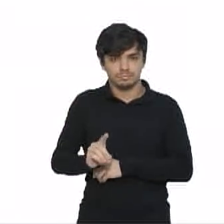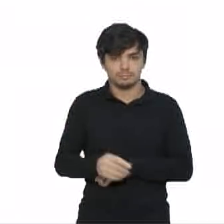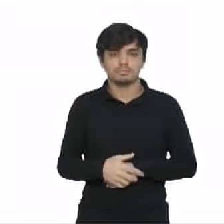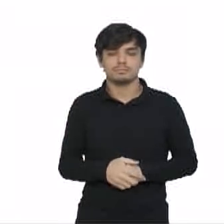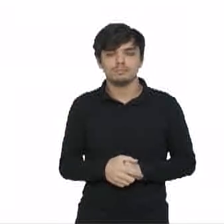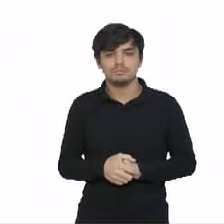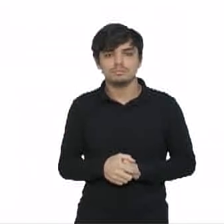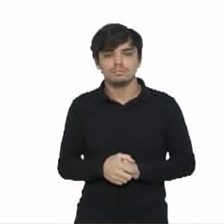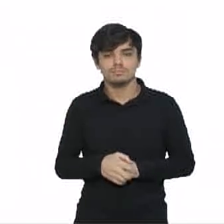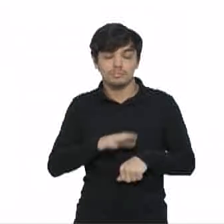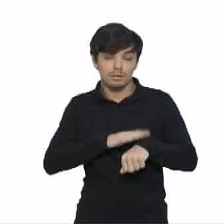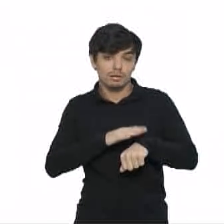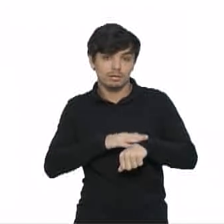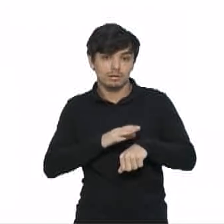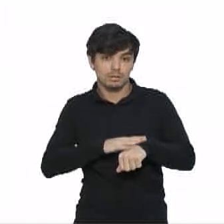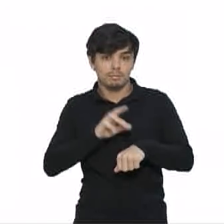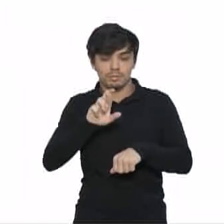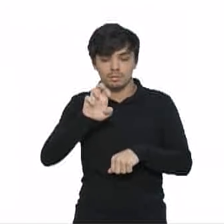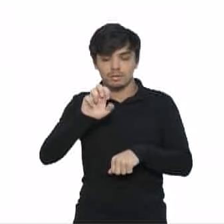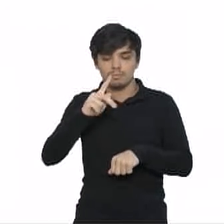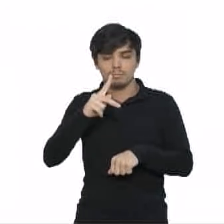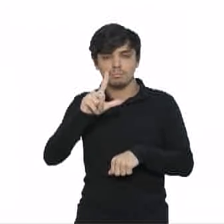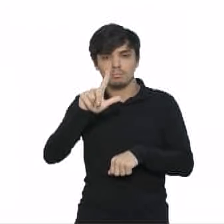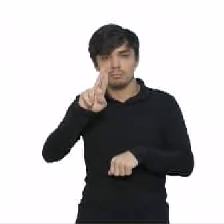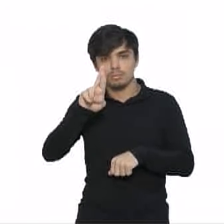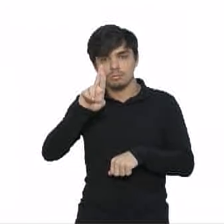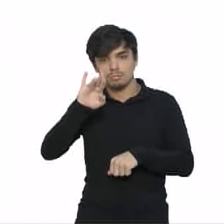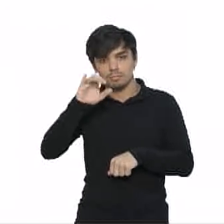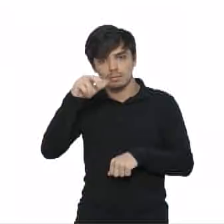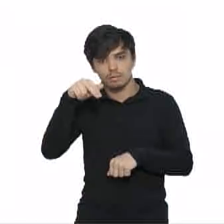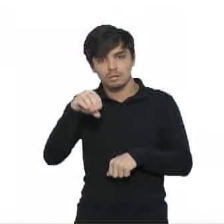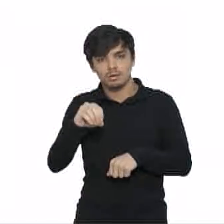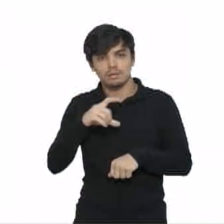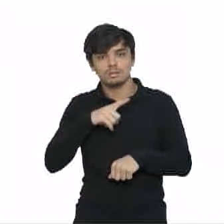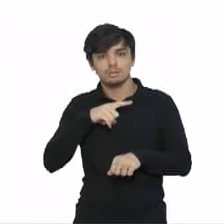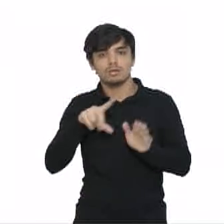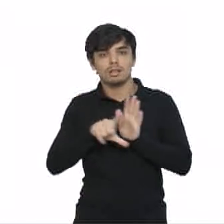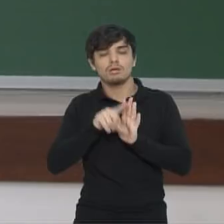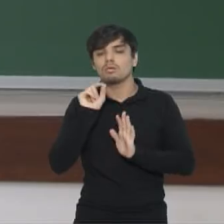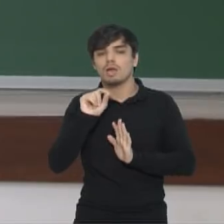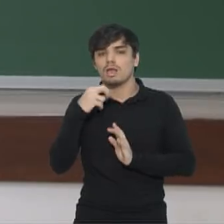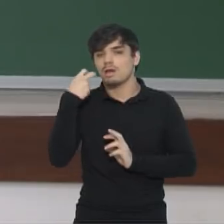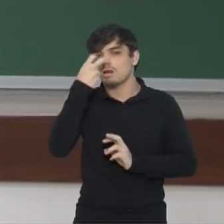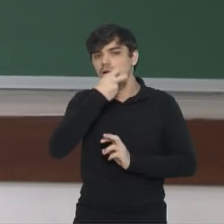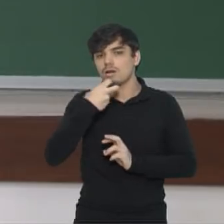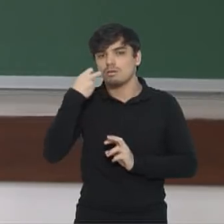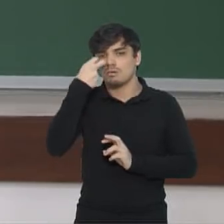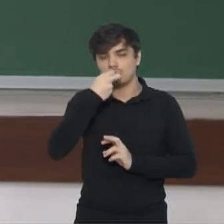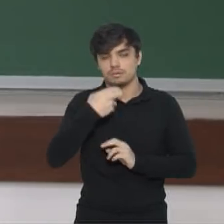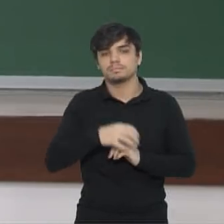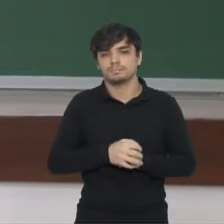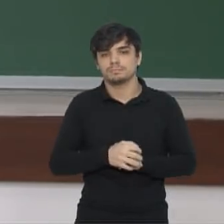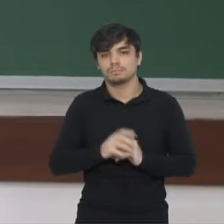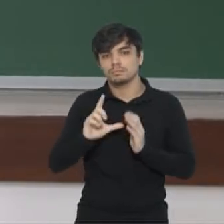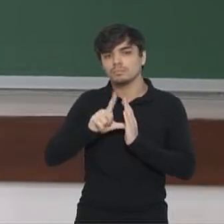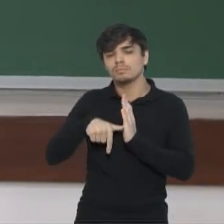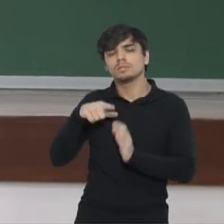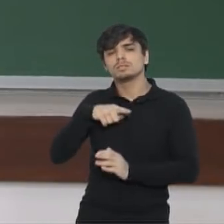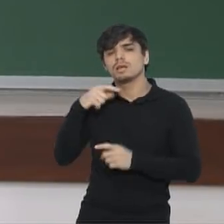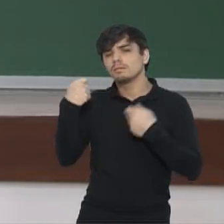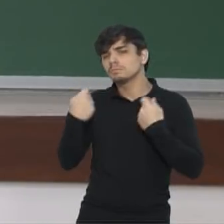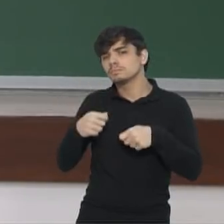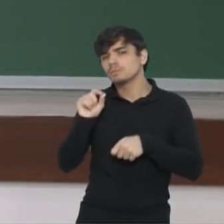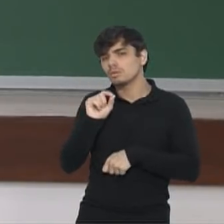republicano e o direito romano era fundamentado, pessoal, nas leis orais. Mas depois viu-se a necessidade